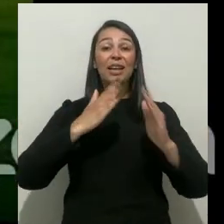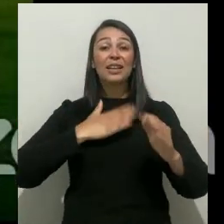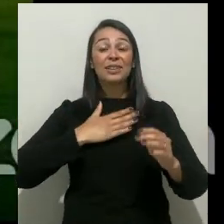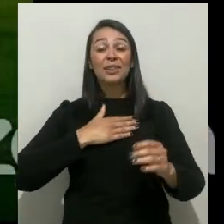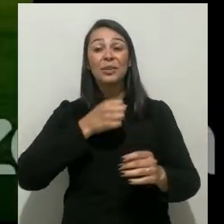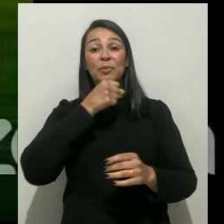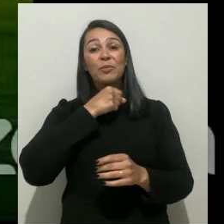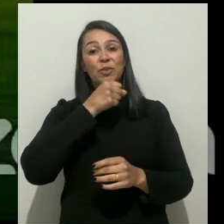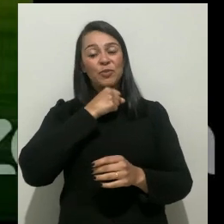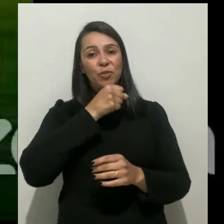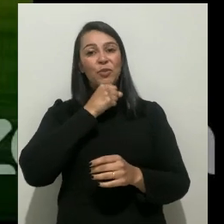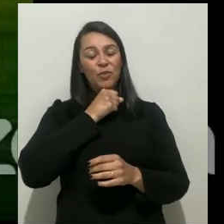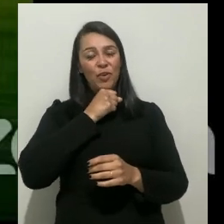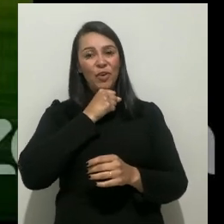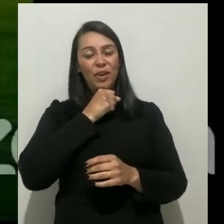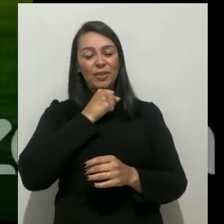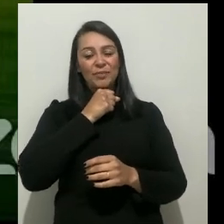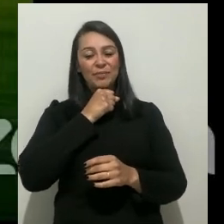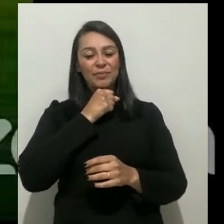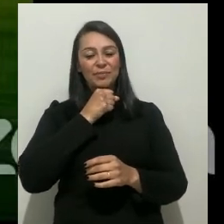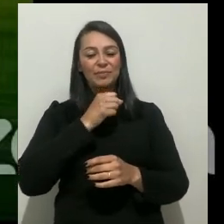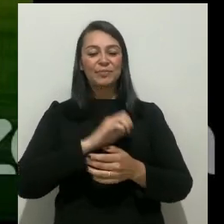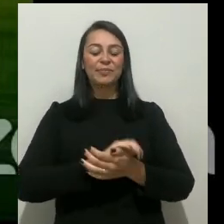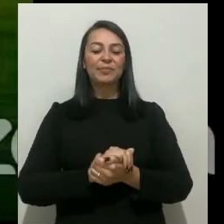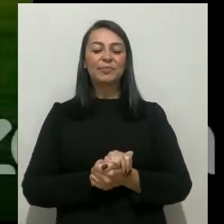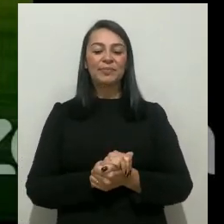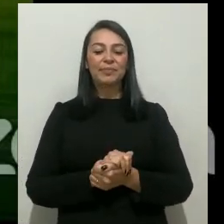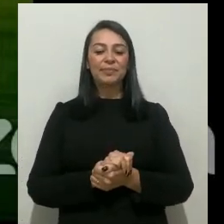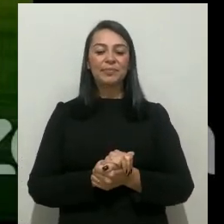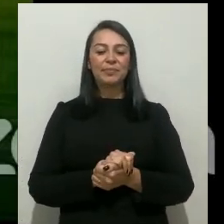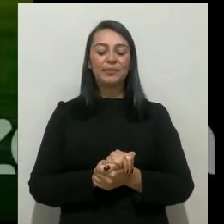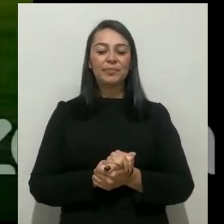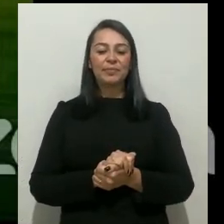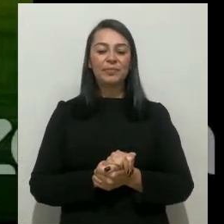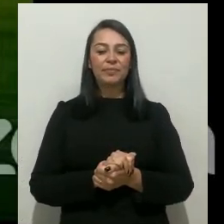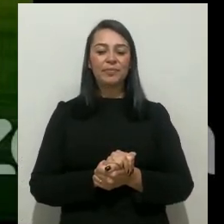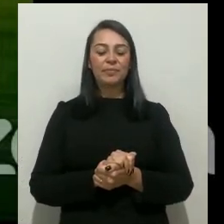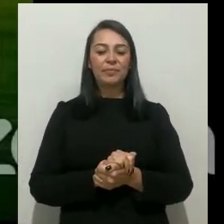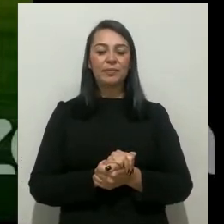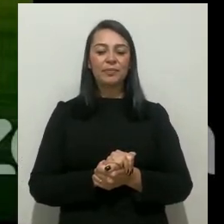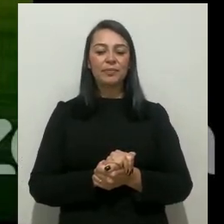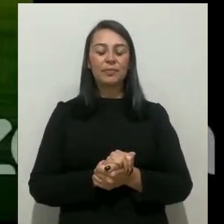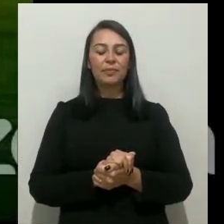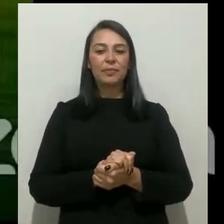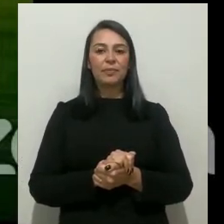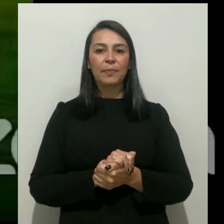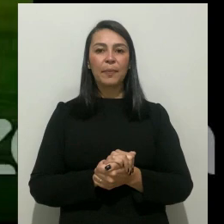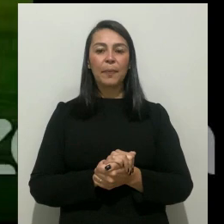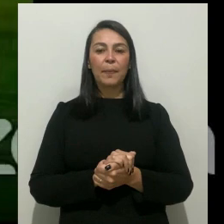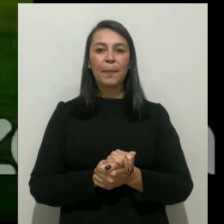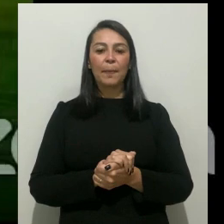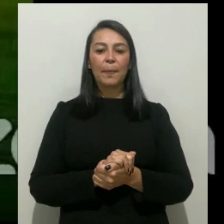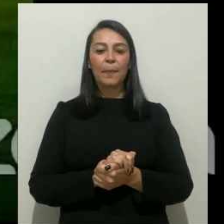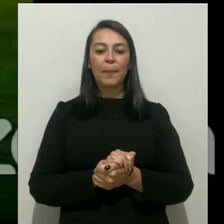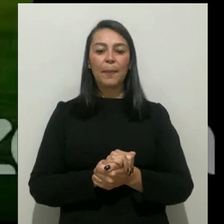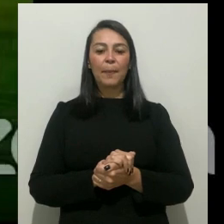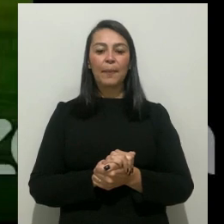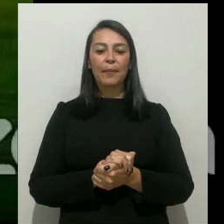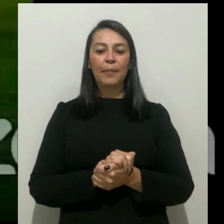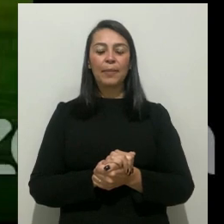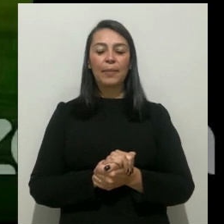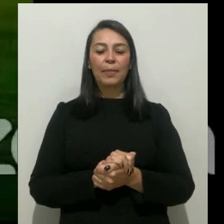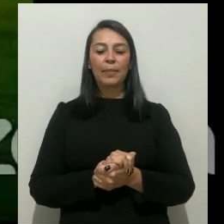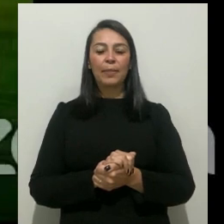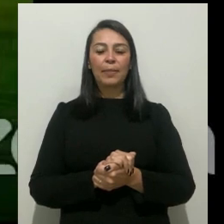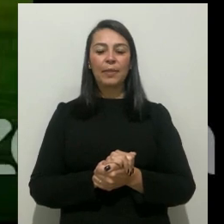avós. Essa é a vista da casa. E no centro dessa imagem, que eu inclusive queria tatuar,